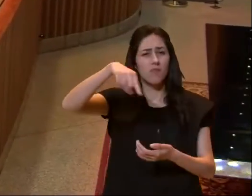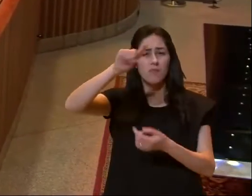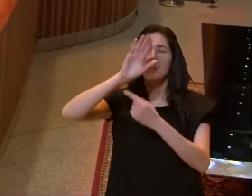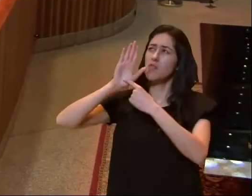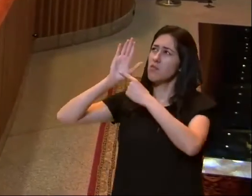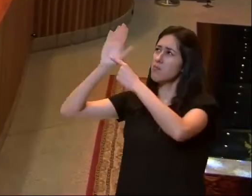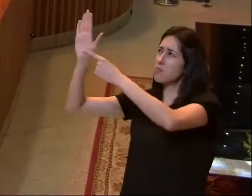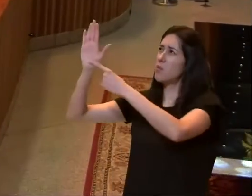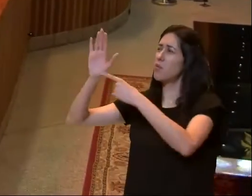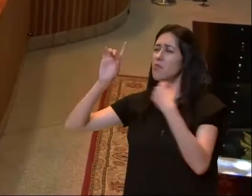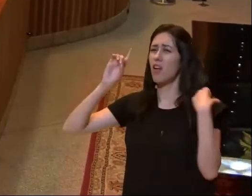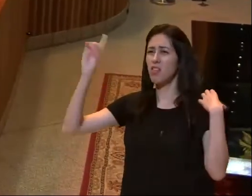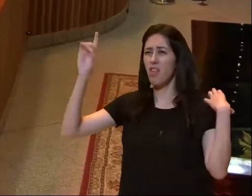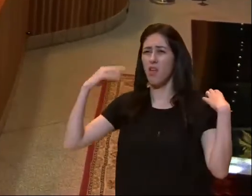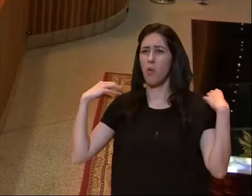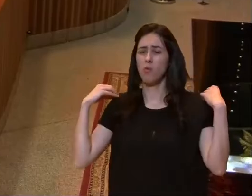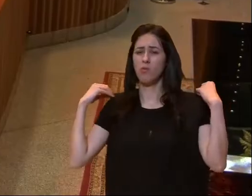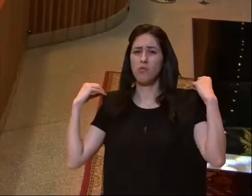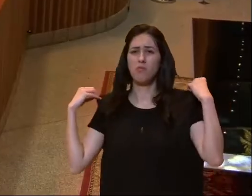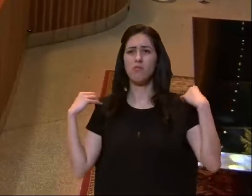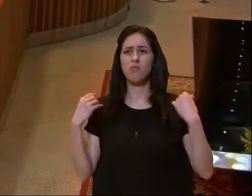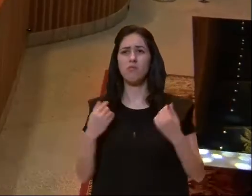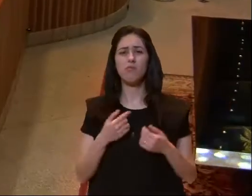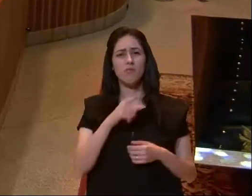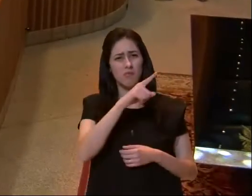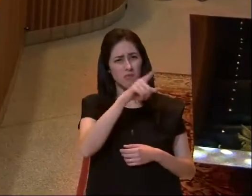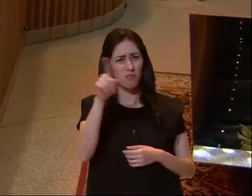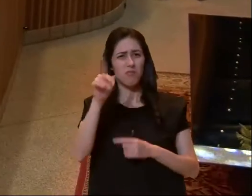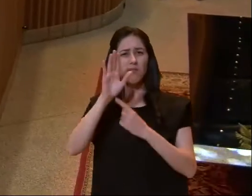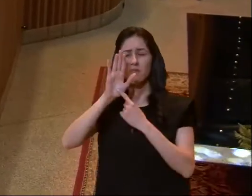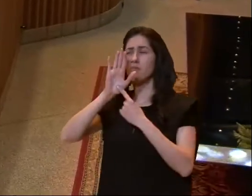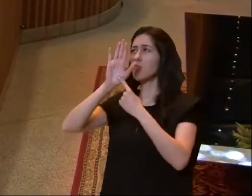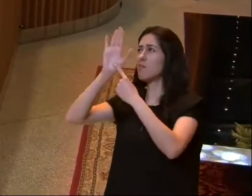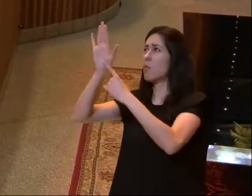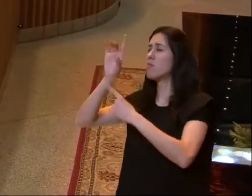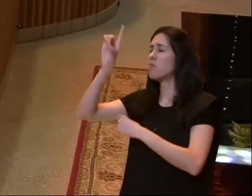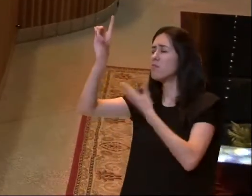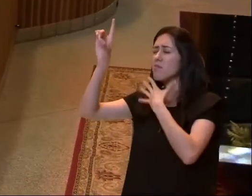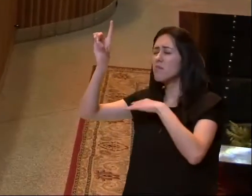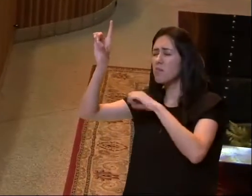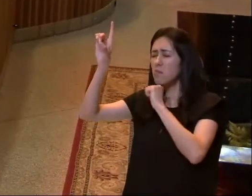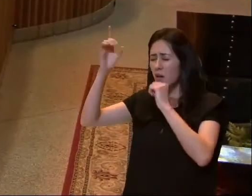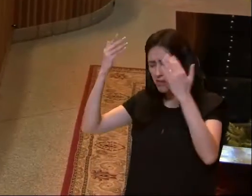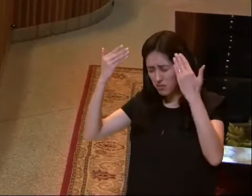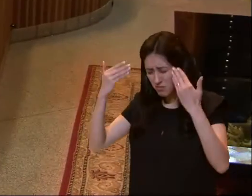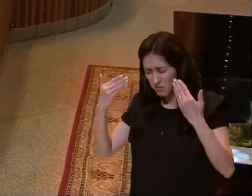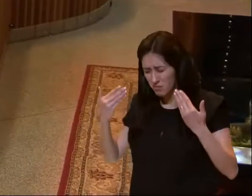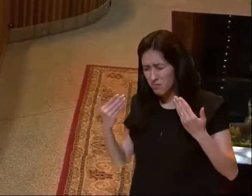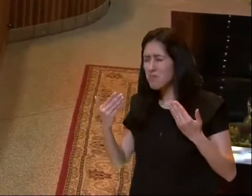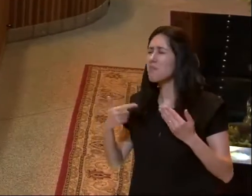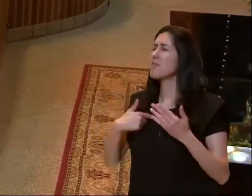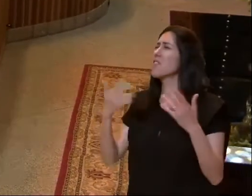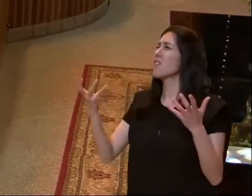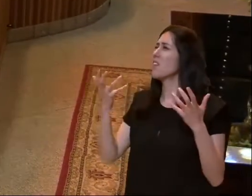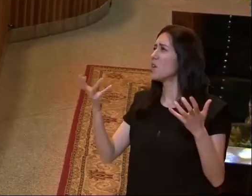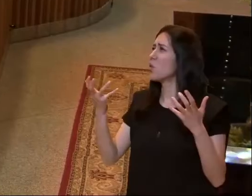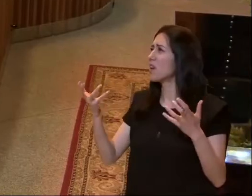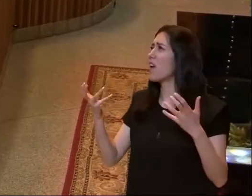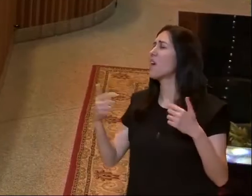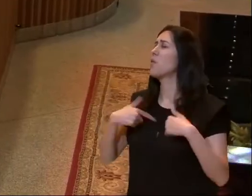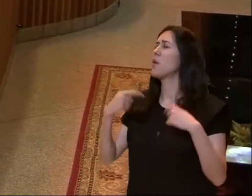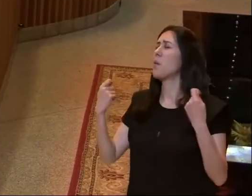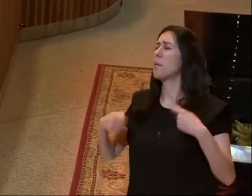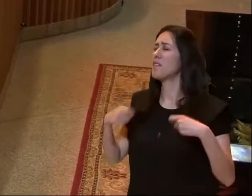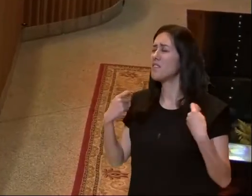aqui na presença do Senhor, se coloque diante do Pai, peça: eu quero, eu